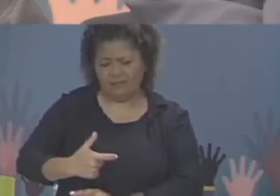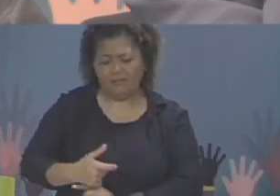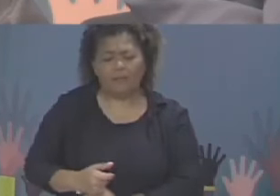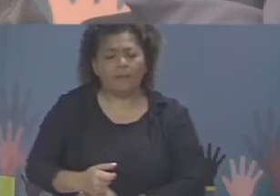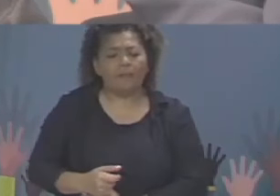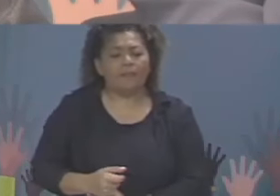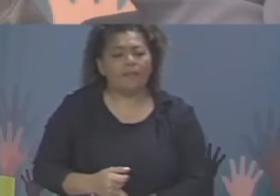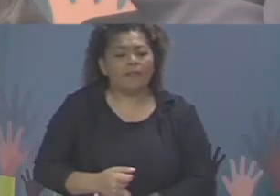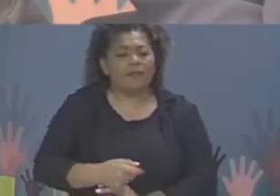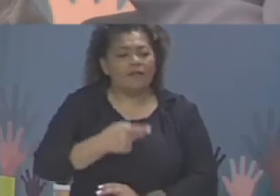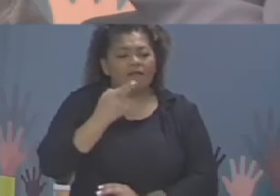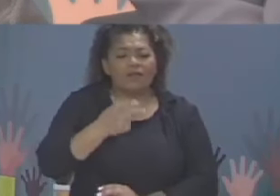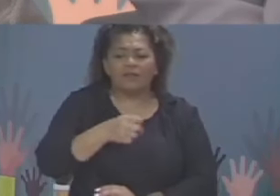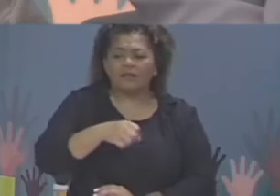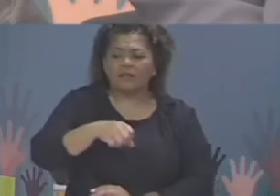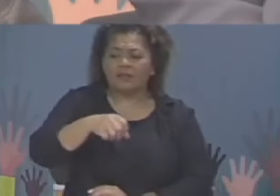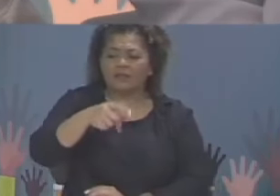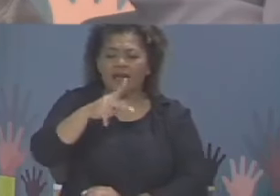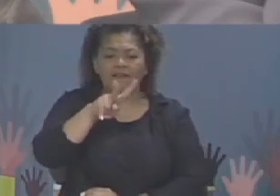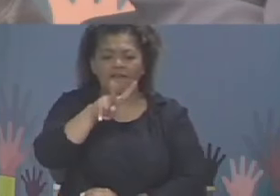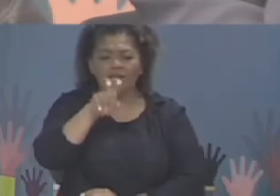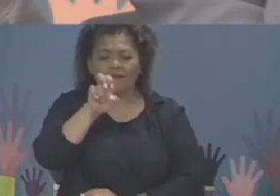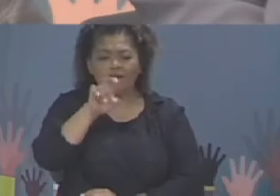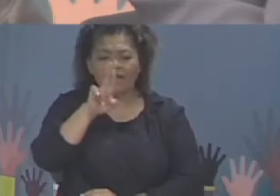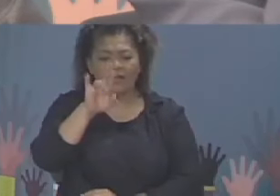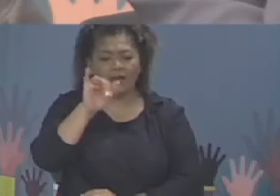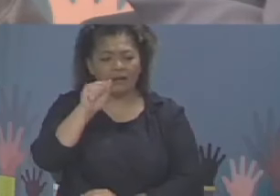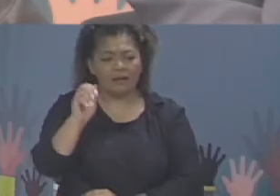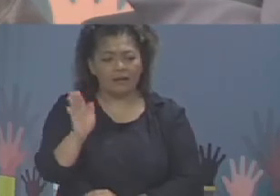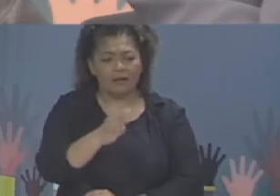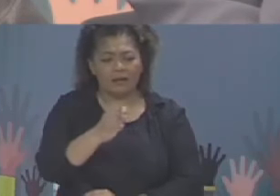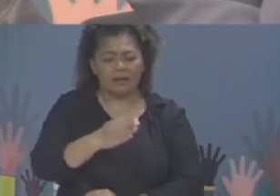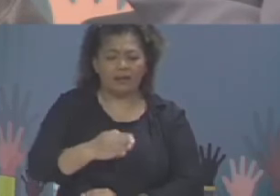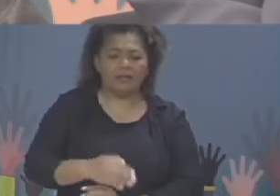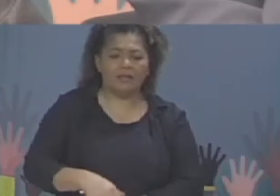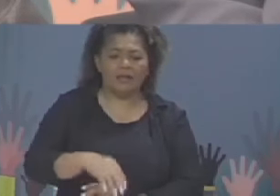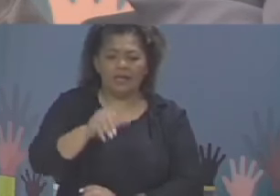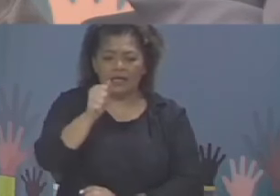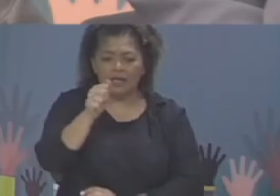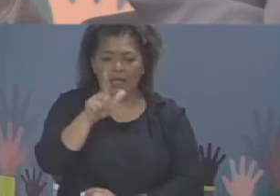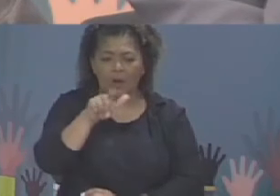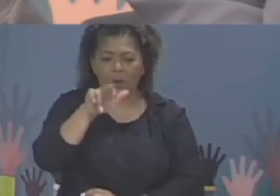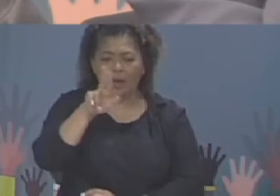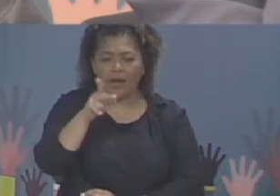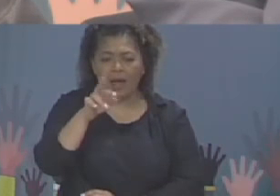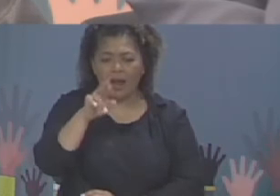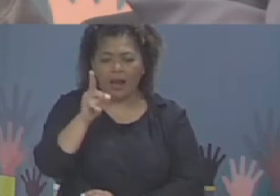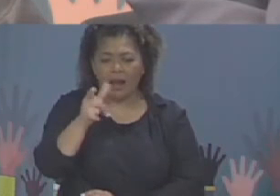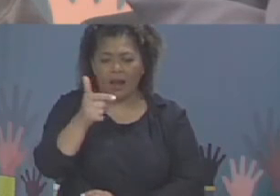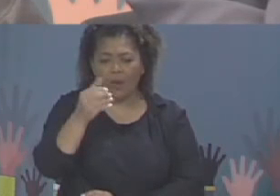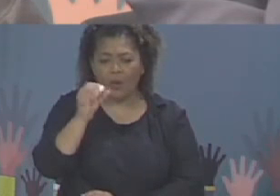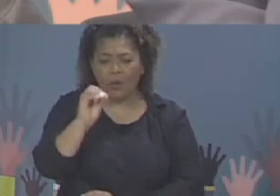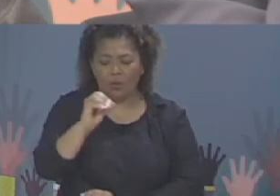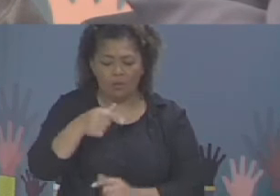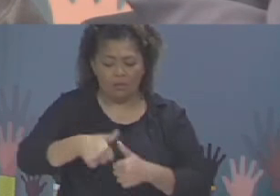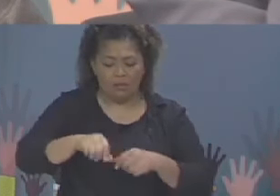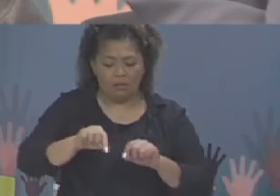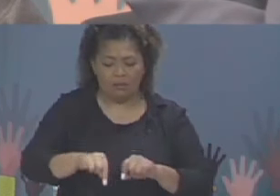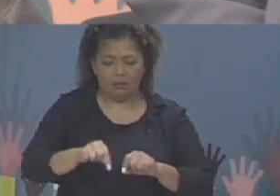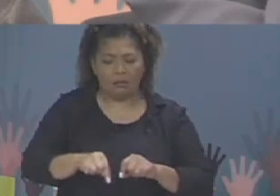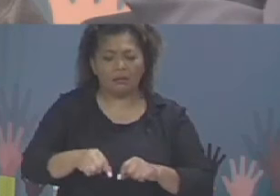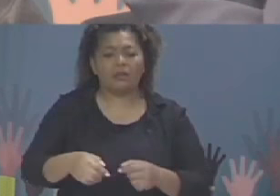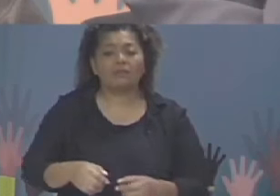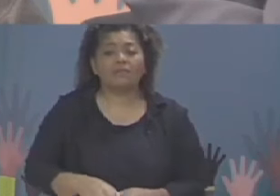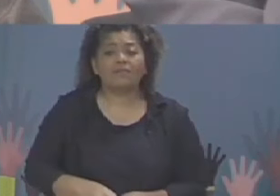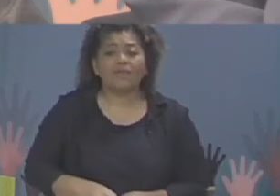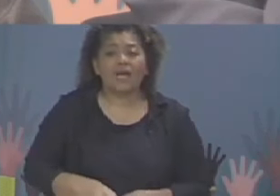Aurélio, que estão conosco na Comissão de Direitos Humanos. Defender as instituições democráticas brasileiras, posicionar publicamente diante de violações de